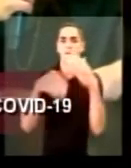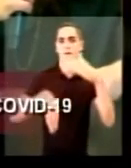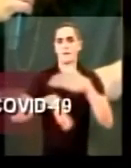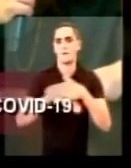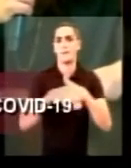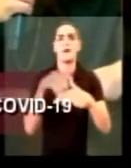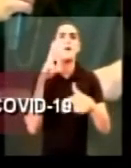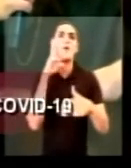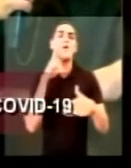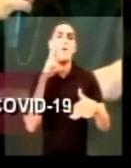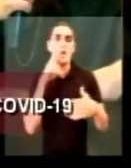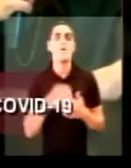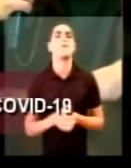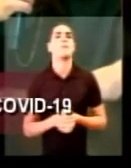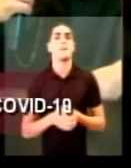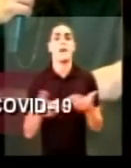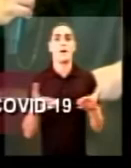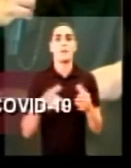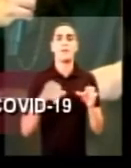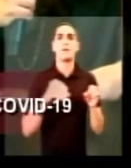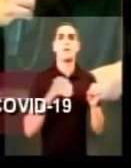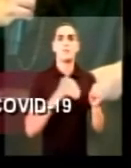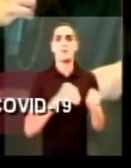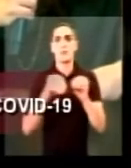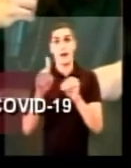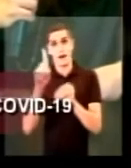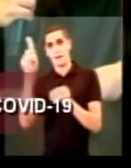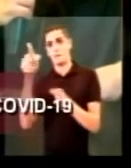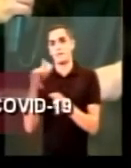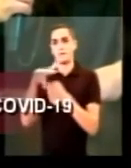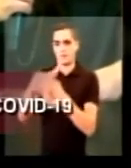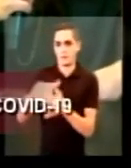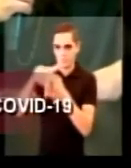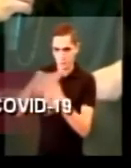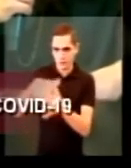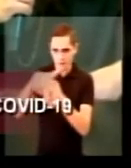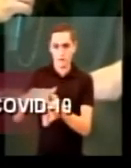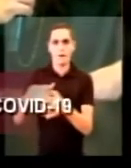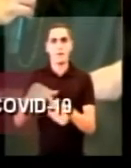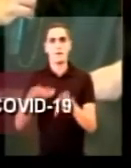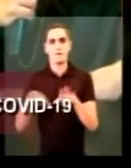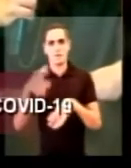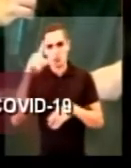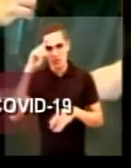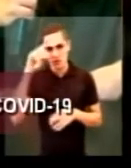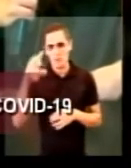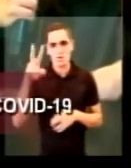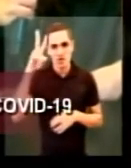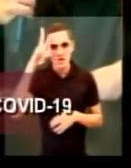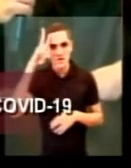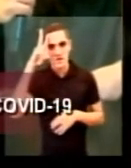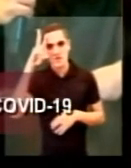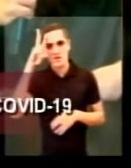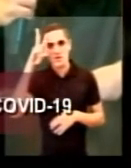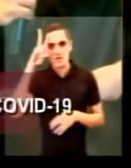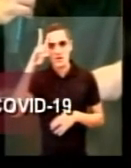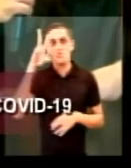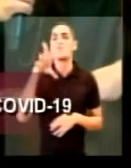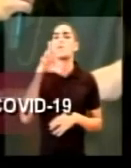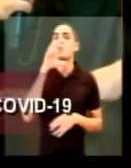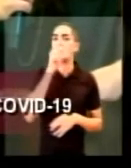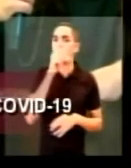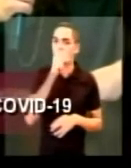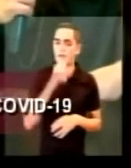recinto de exposição. Nós temos aí a previsão dele funcionar de segunda a sábado. Teremos 2 pontos fixos, exclusivos para vacinação